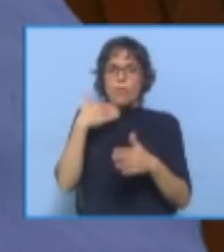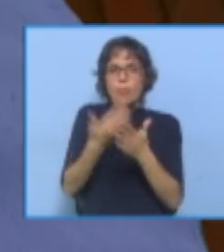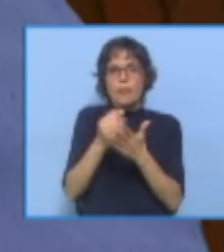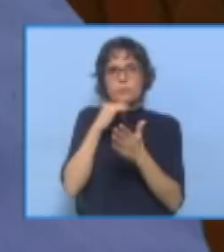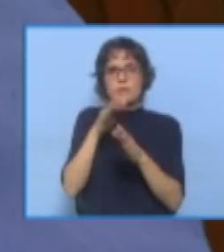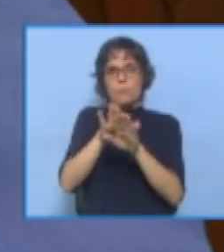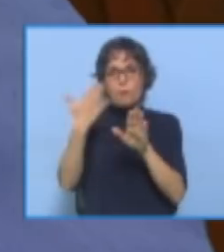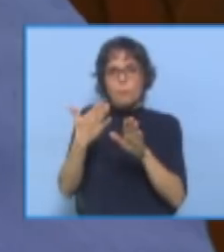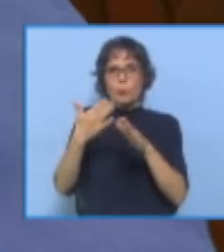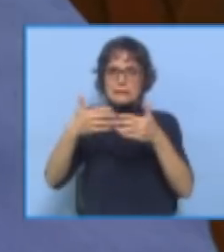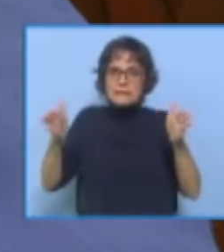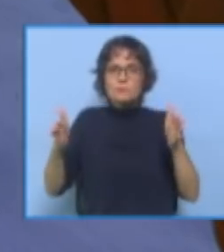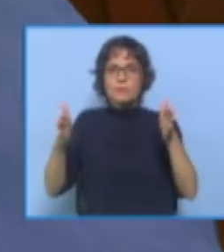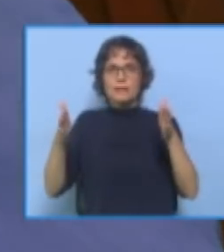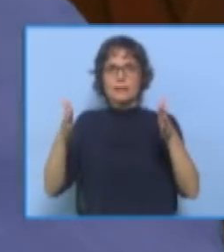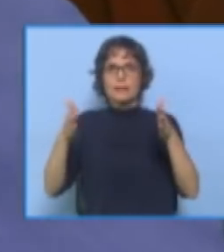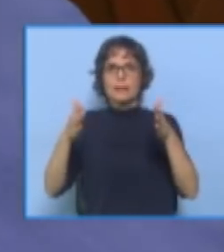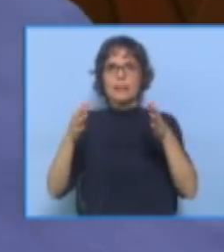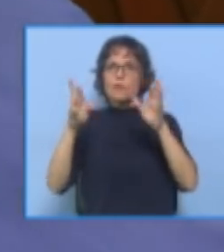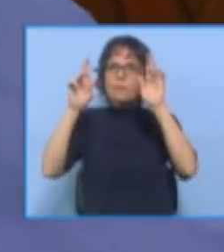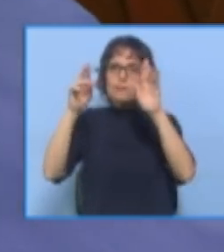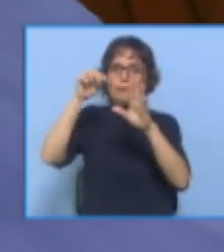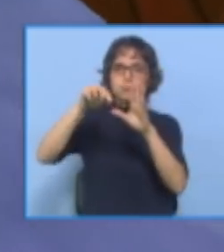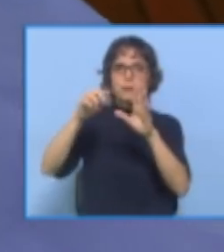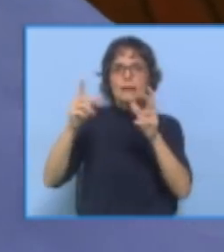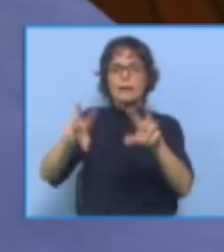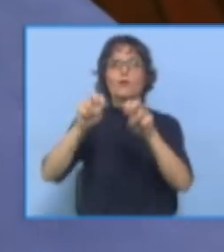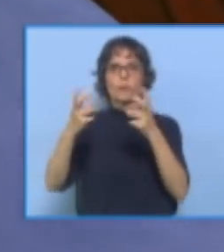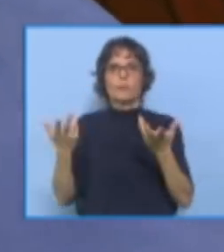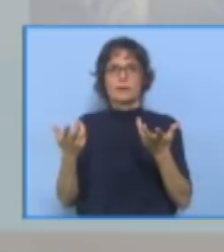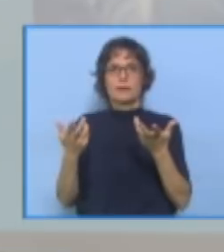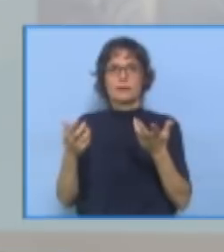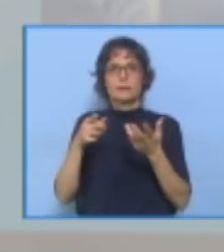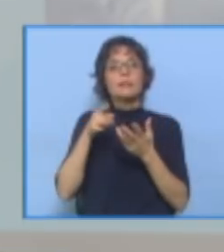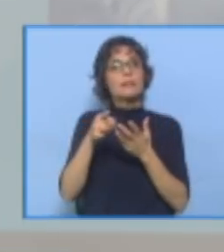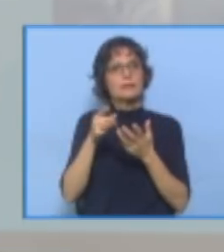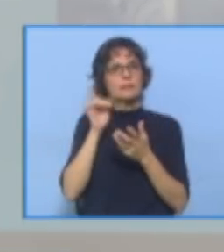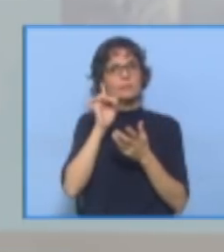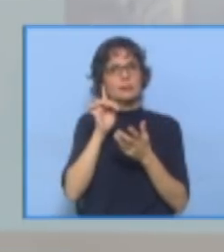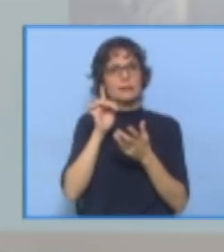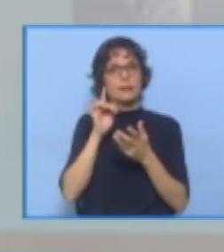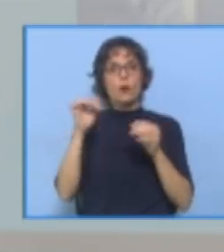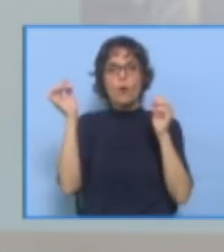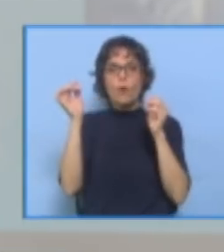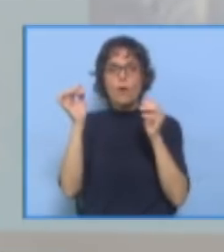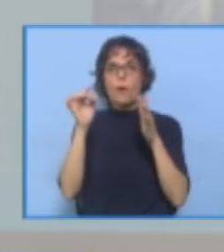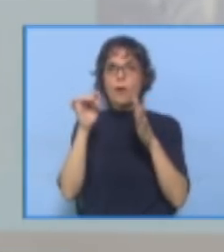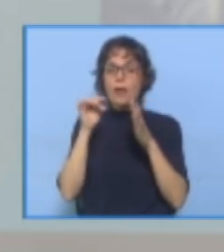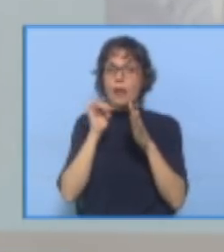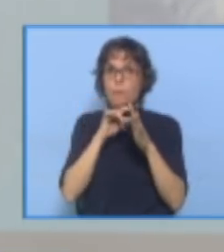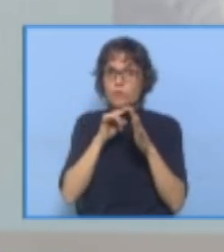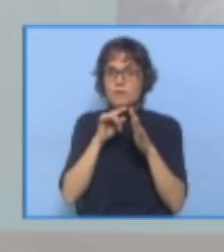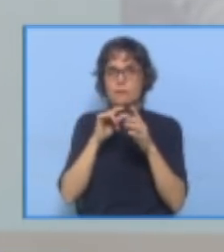melancólico, sentimental, é um livro com uma grande esperança dentro, com esta ideia de que há um milagre possível se